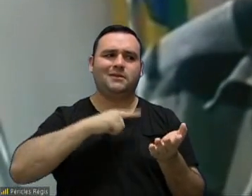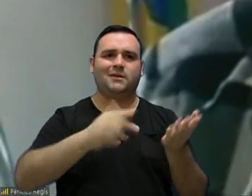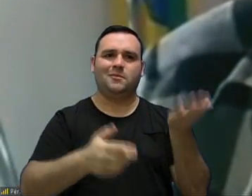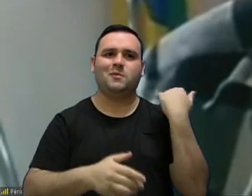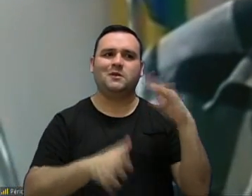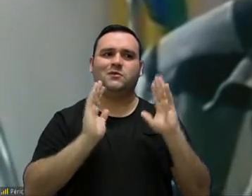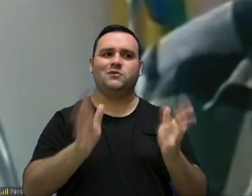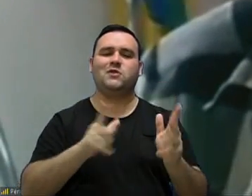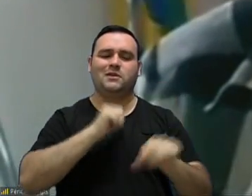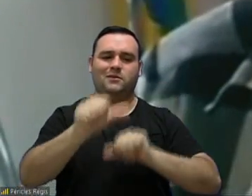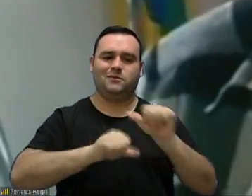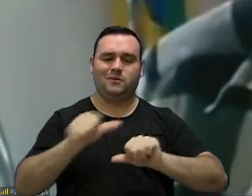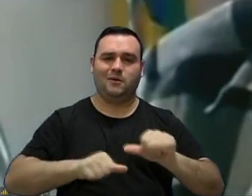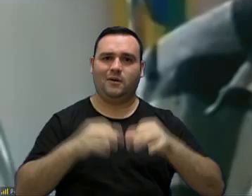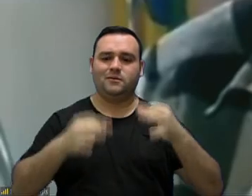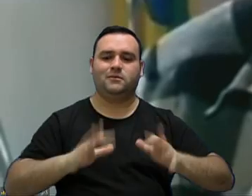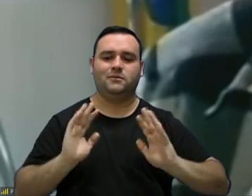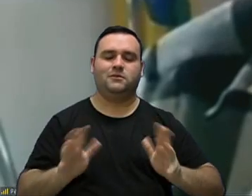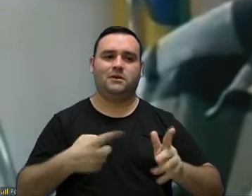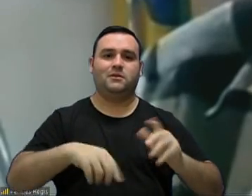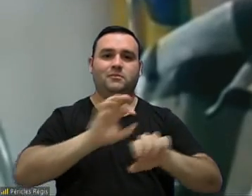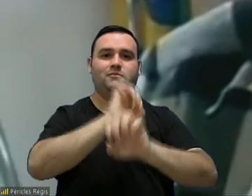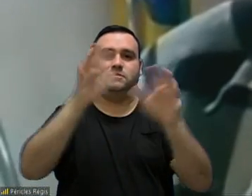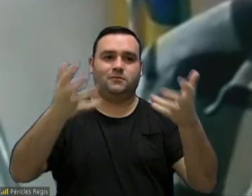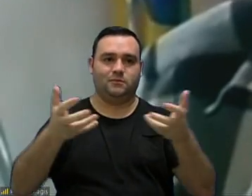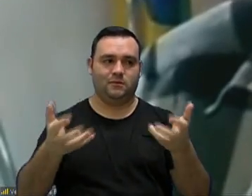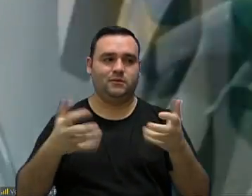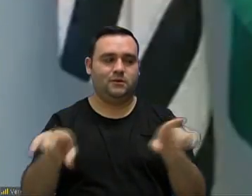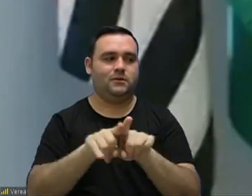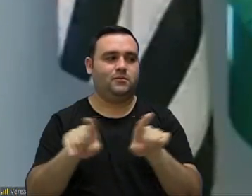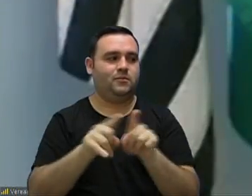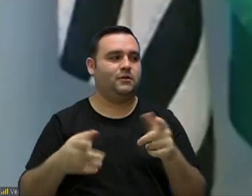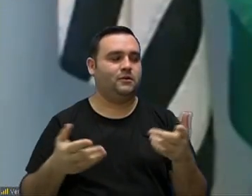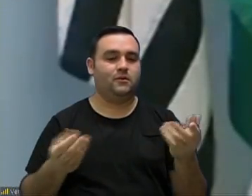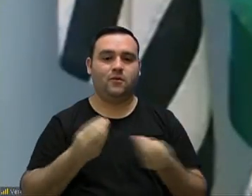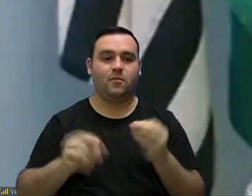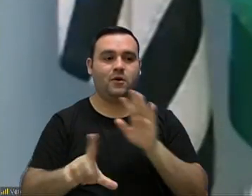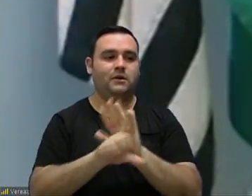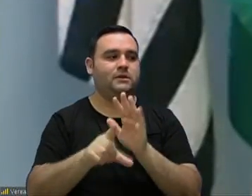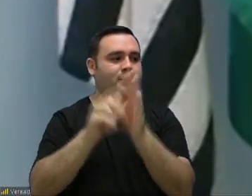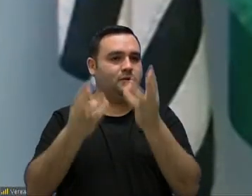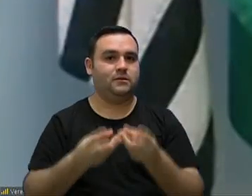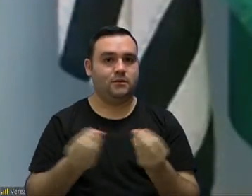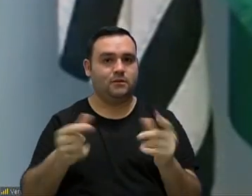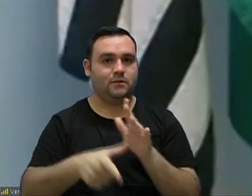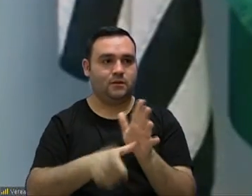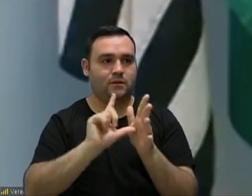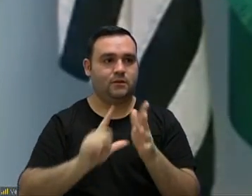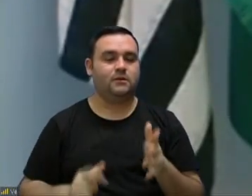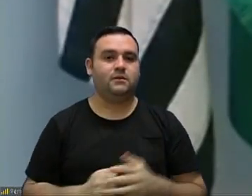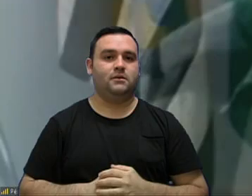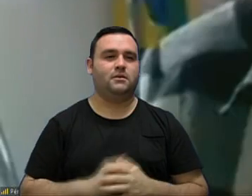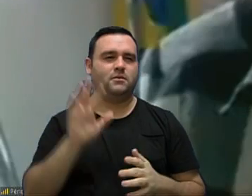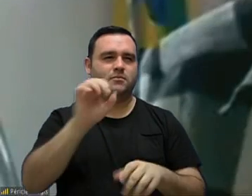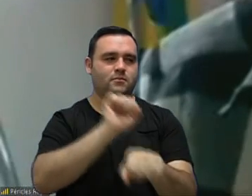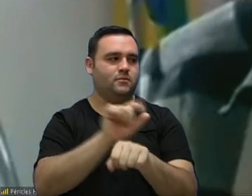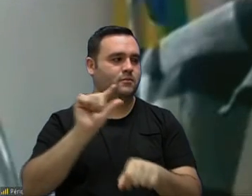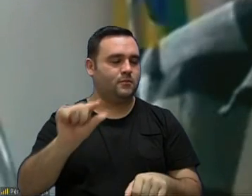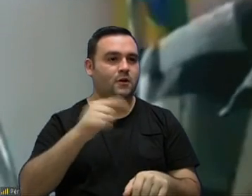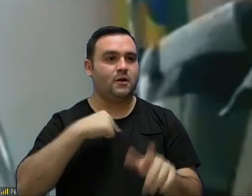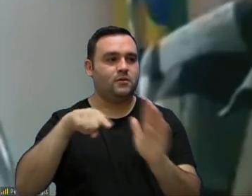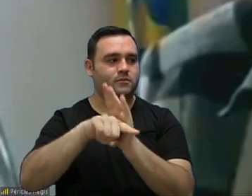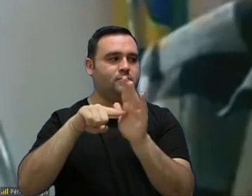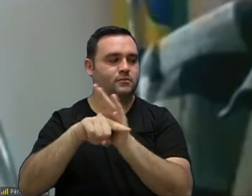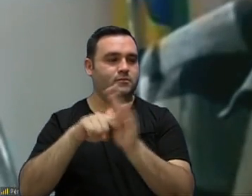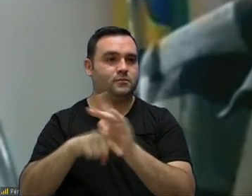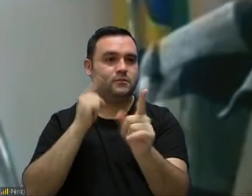isso que eu quero esclarecer sobre a questão da lei específica anterior. Deixa eu só